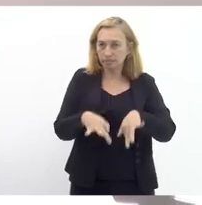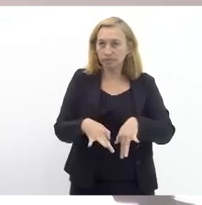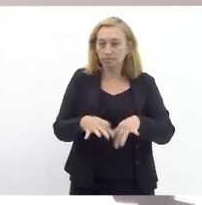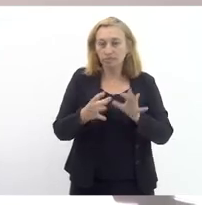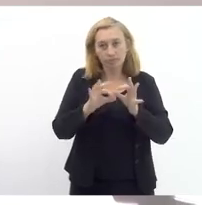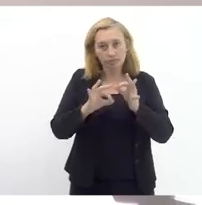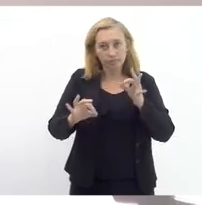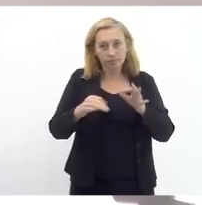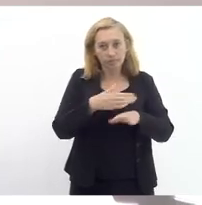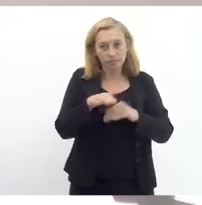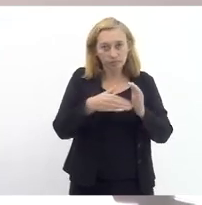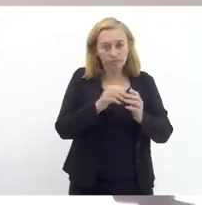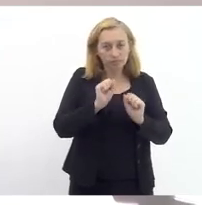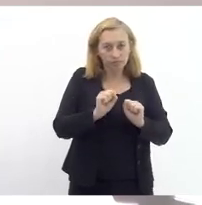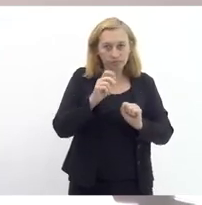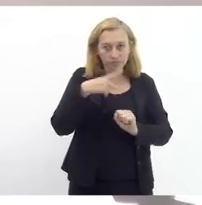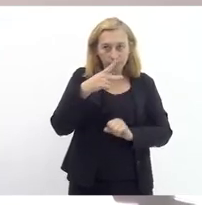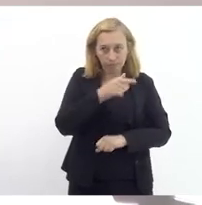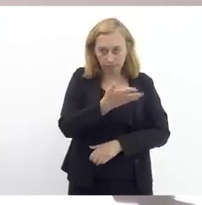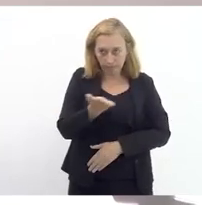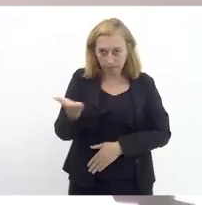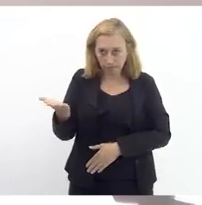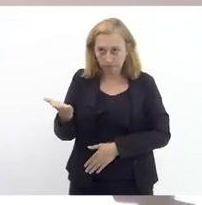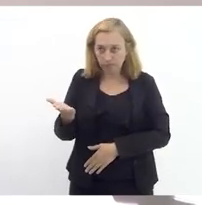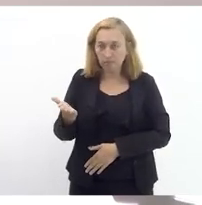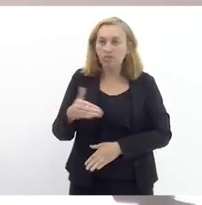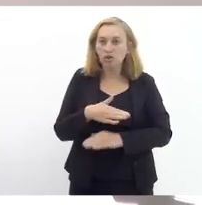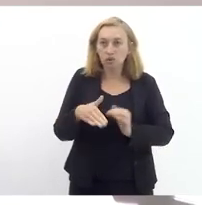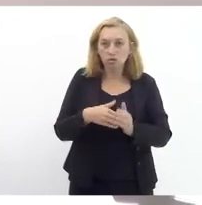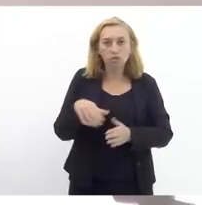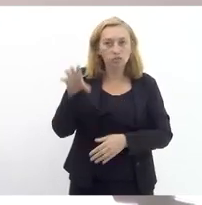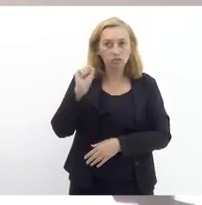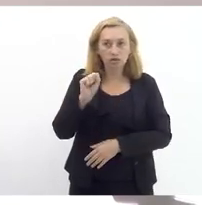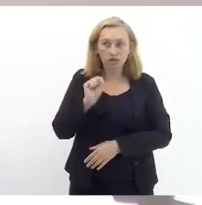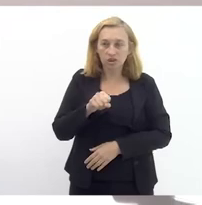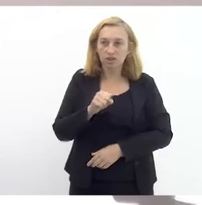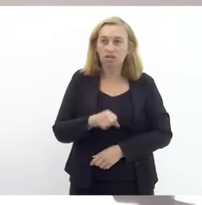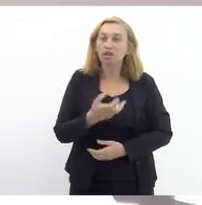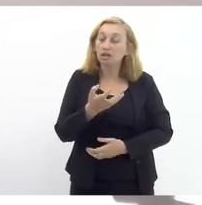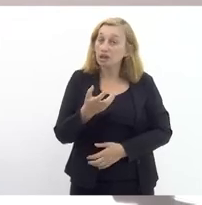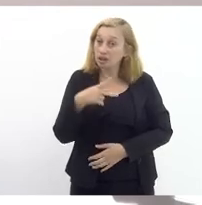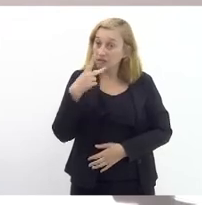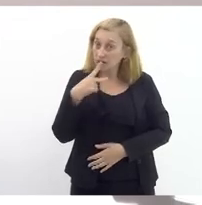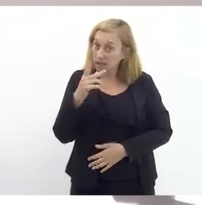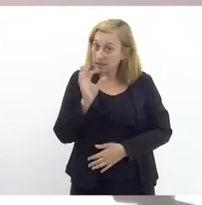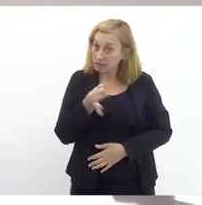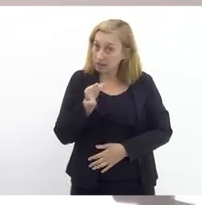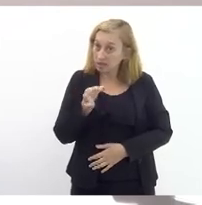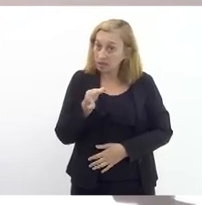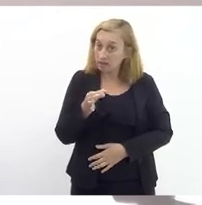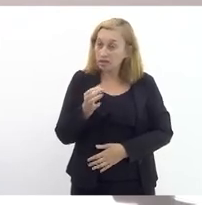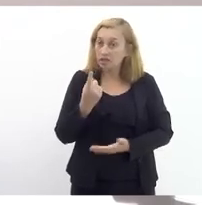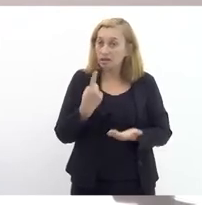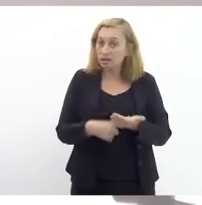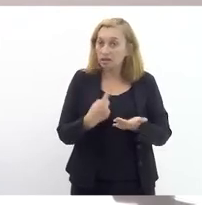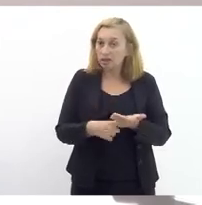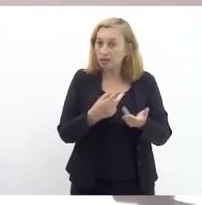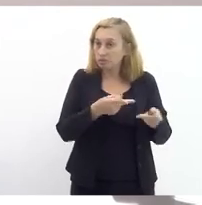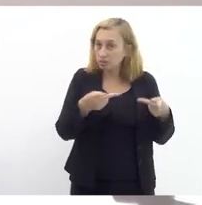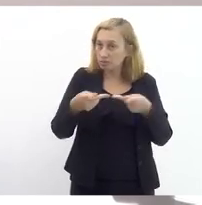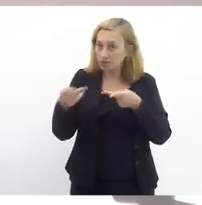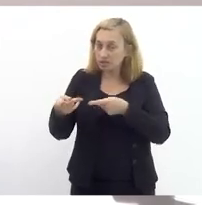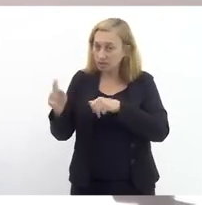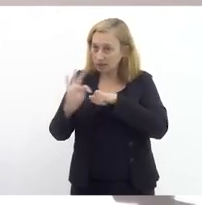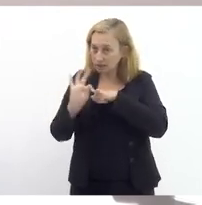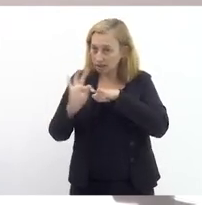oportunidade de todos poderem falar. E aqui todos são ouvidos. Queria deixar claro que vai ser marcada uma visita